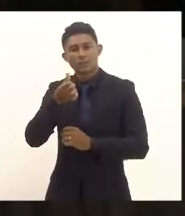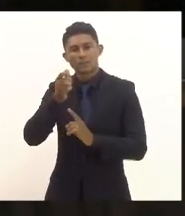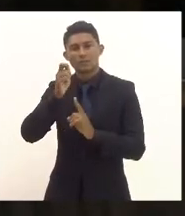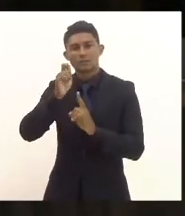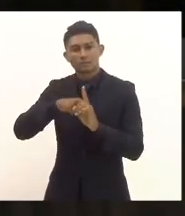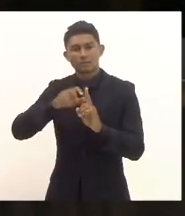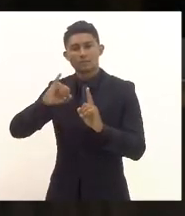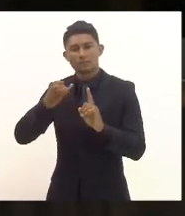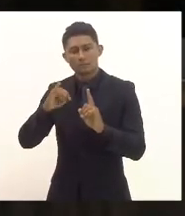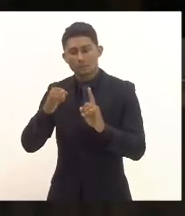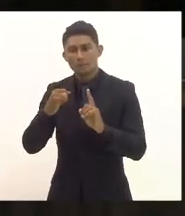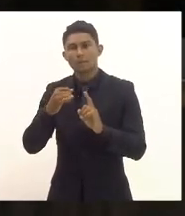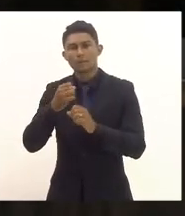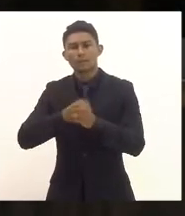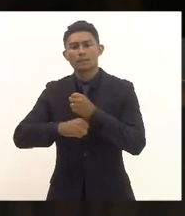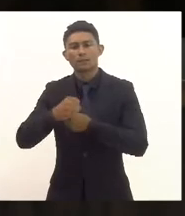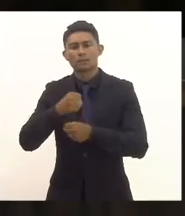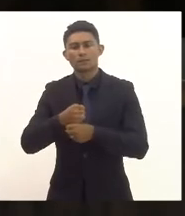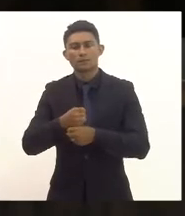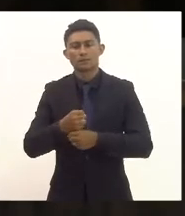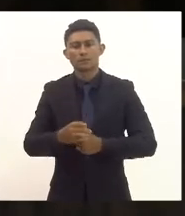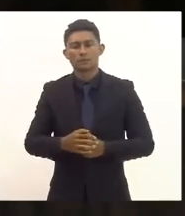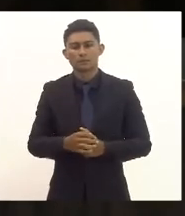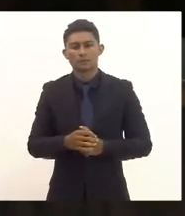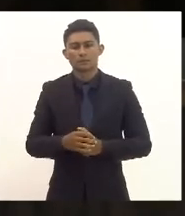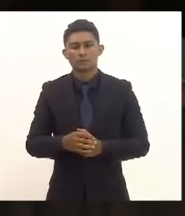eu sei de janeiro de